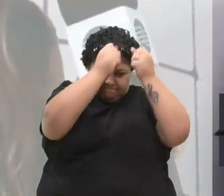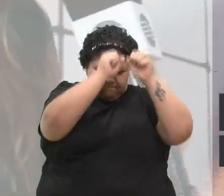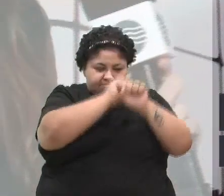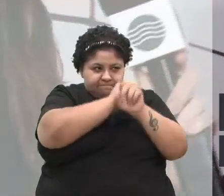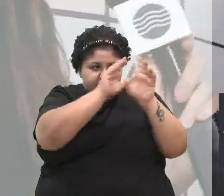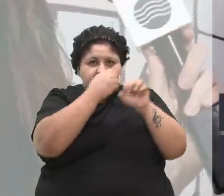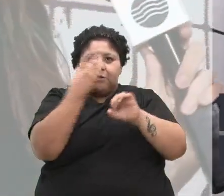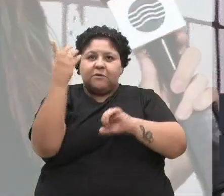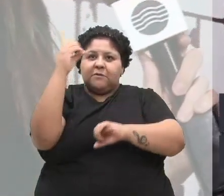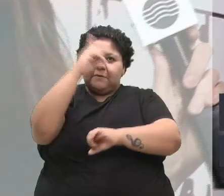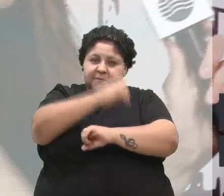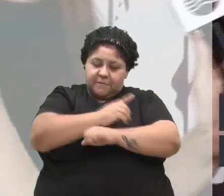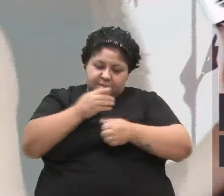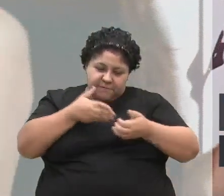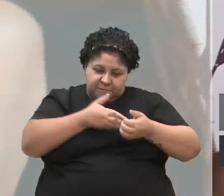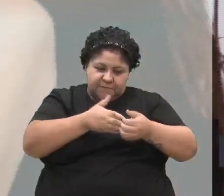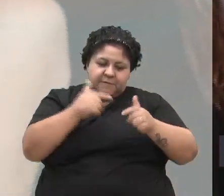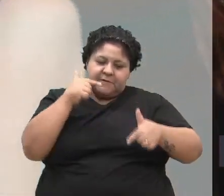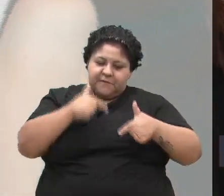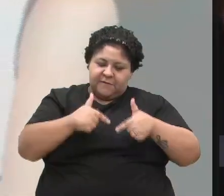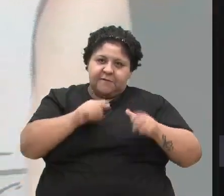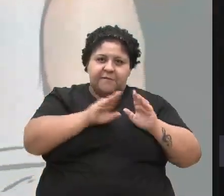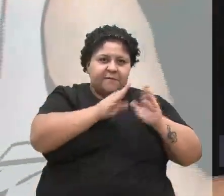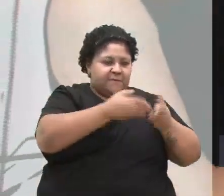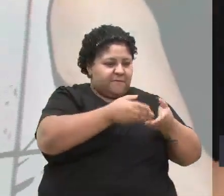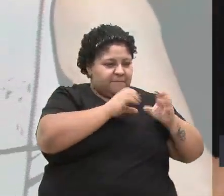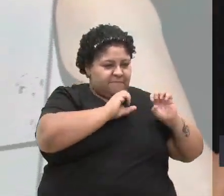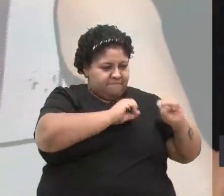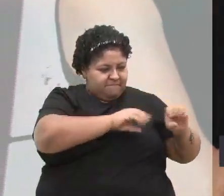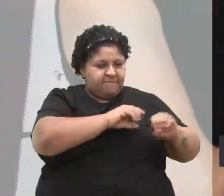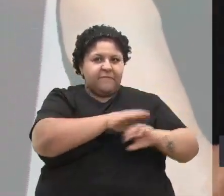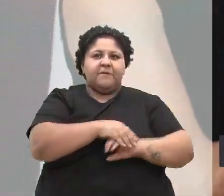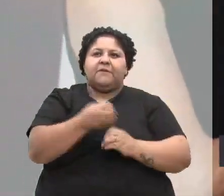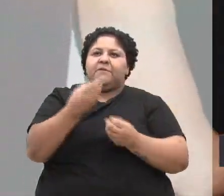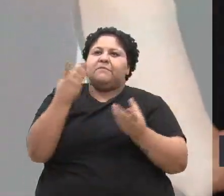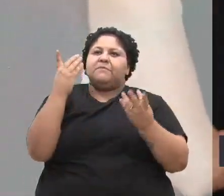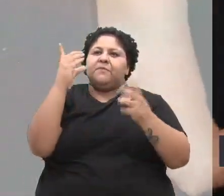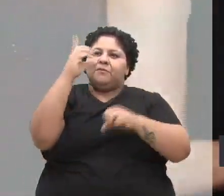bom dia. A gente vai acompanhar, claro, os trabalhos da Comissão de Educação. Exatamente. Bom dia a